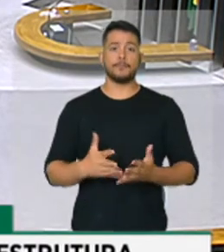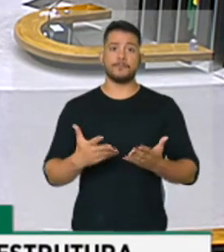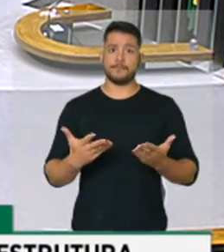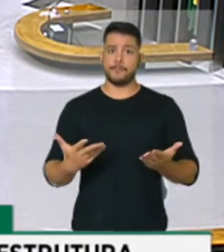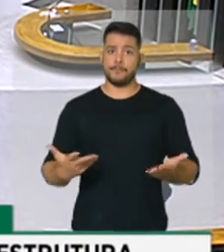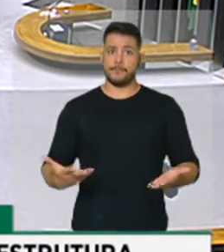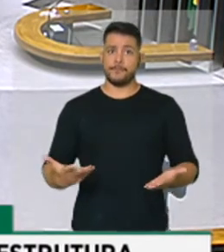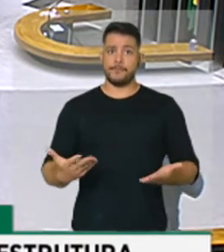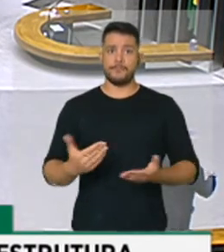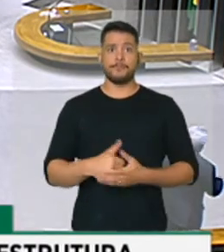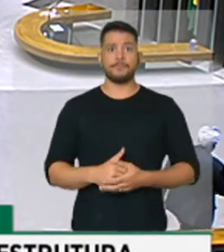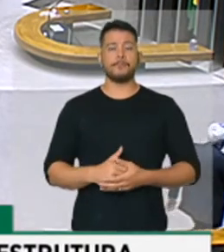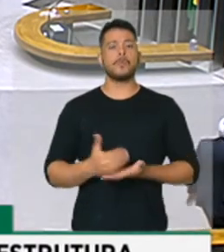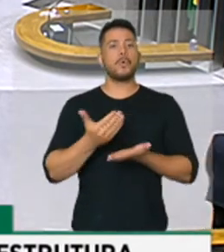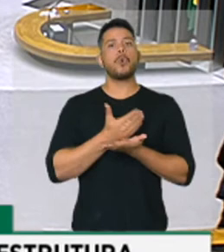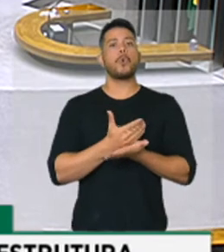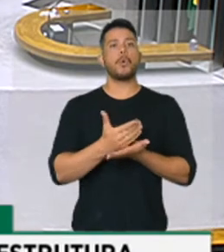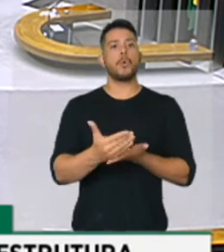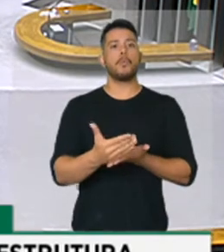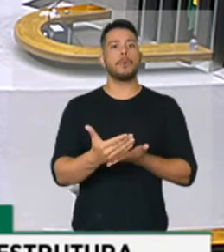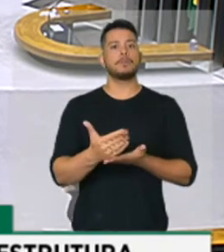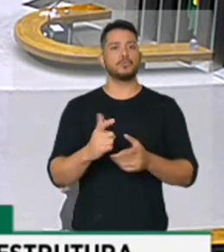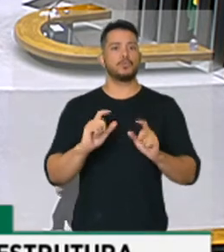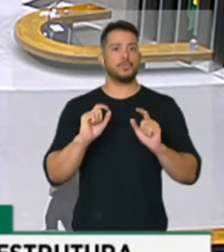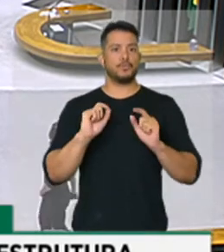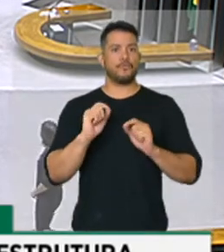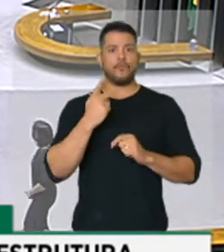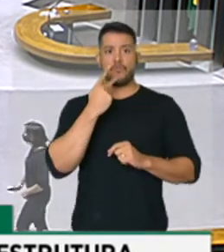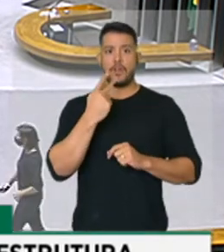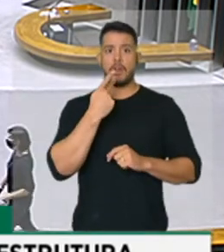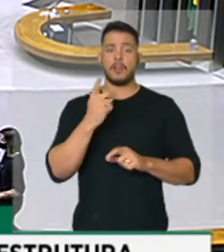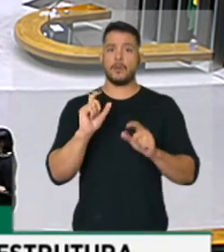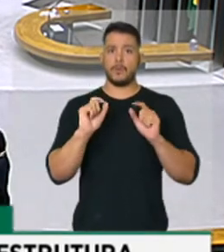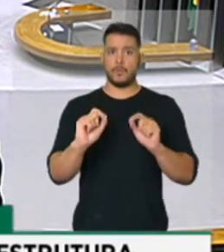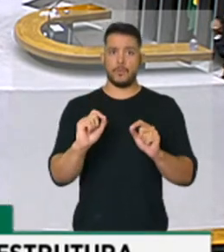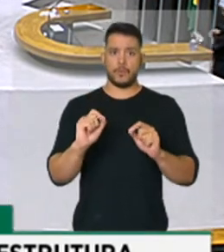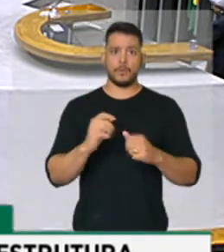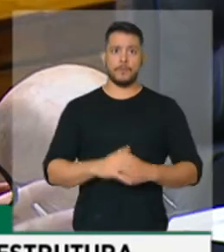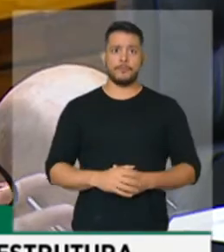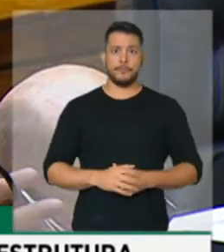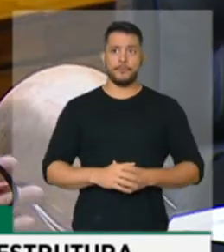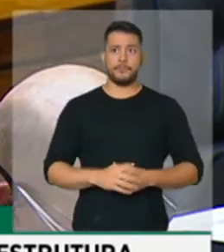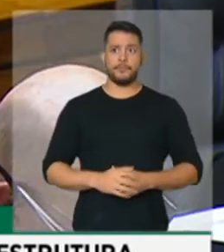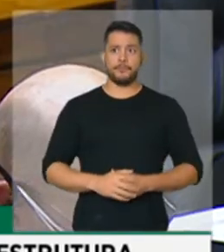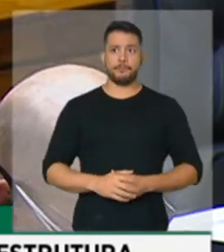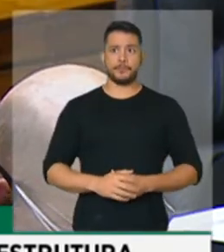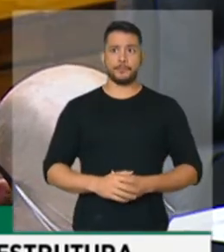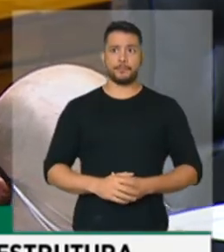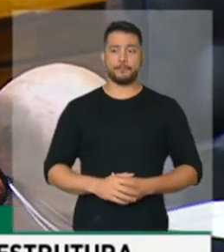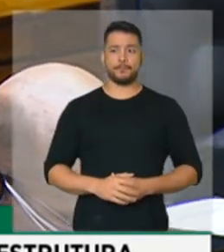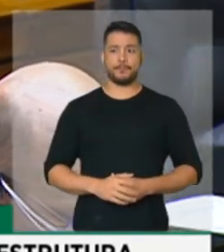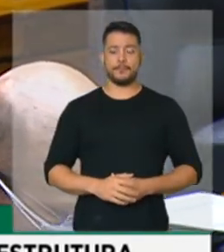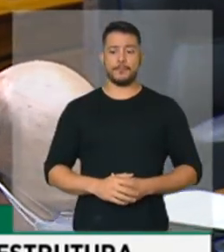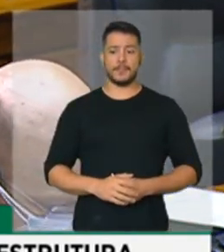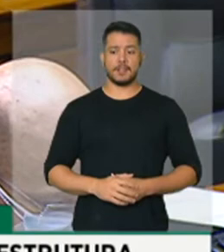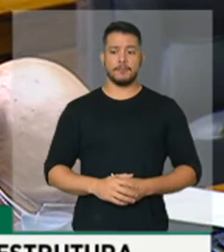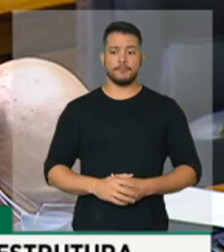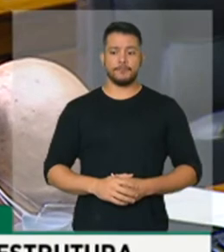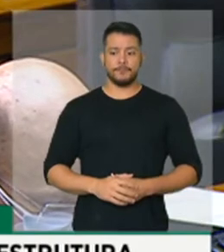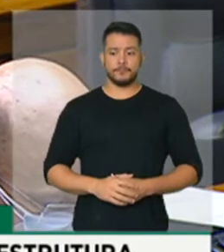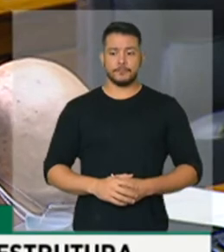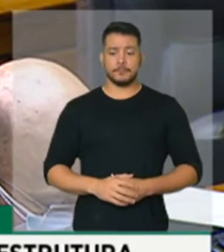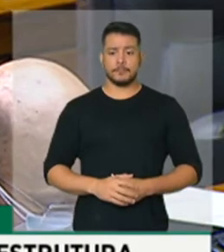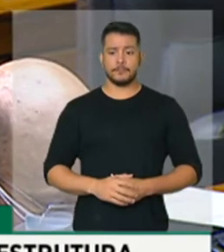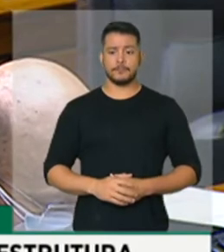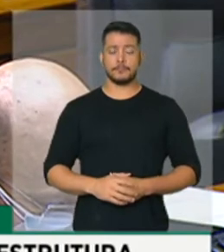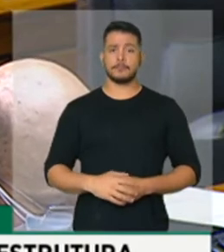presidente, é importante a gente dizer que o Parlamento Brasileiro, nesta feita, dá mais uma